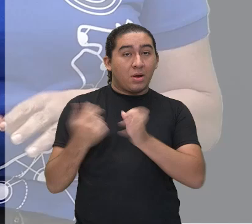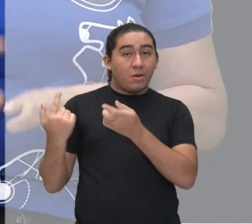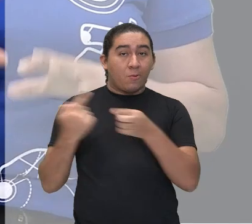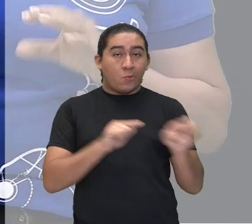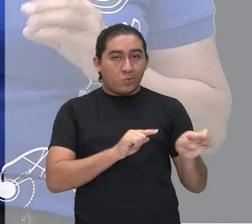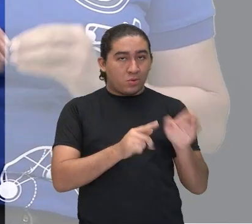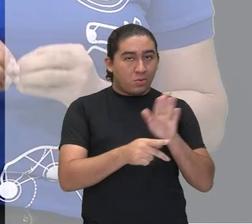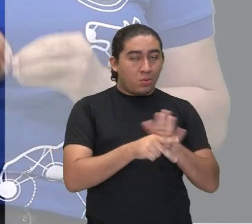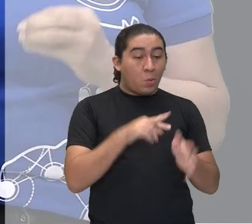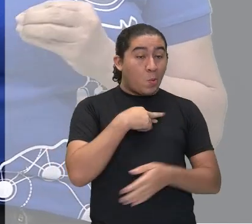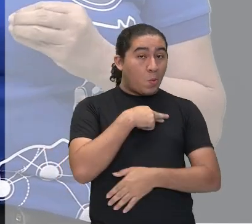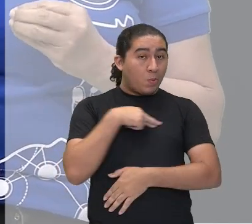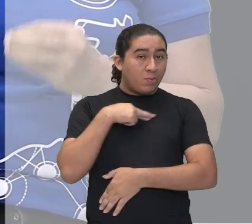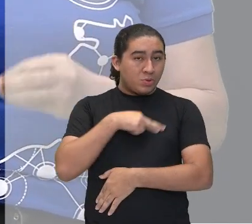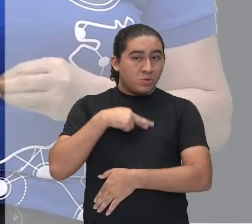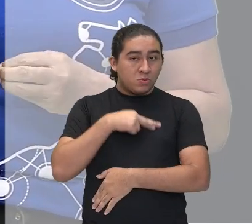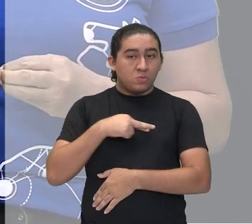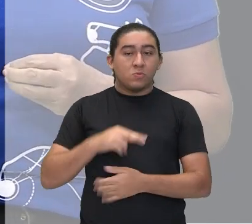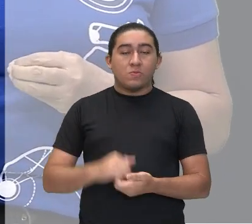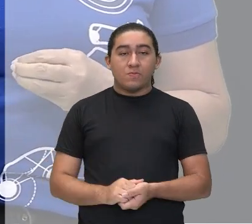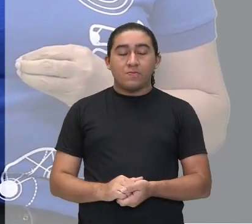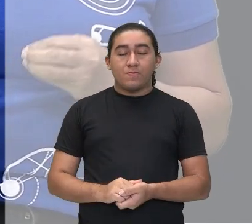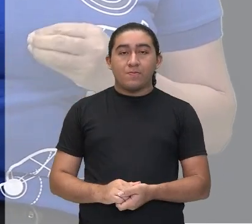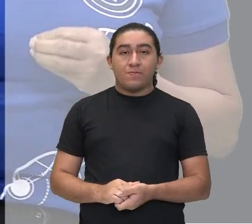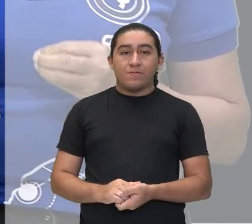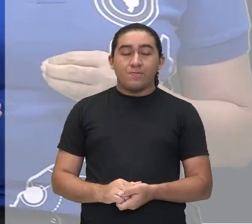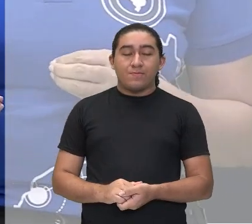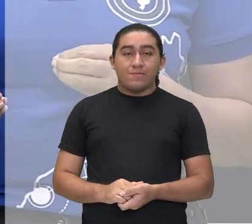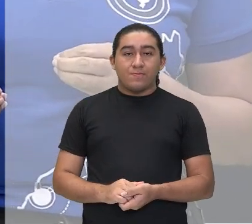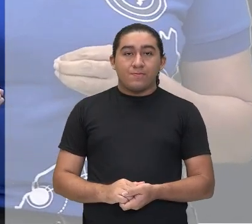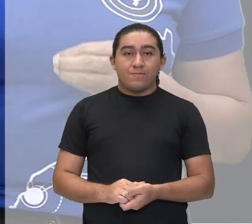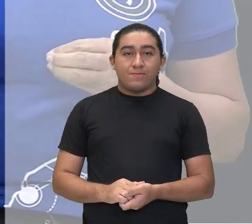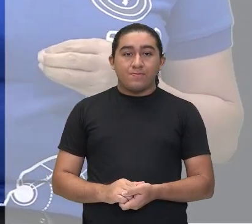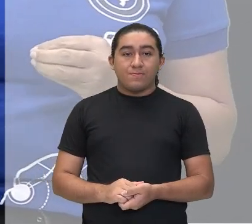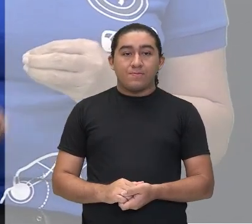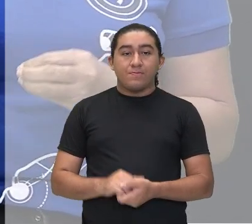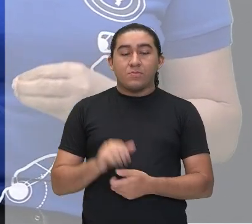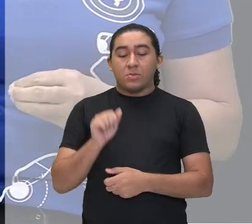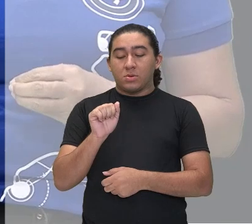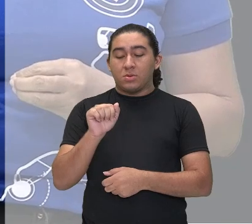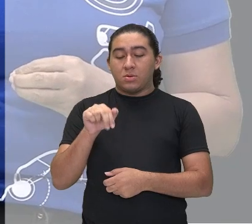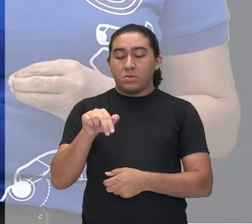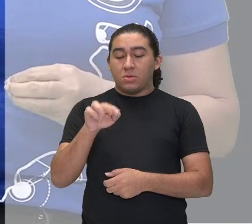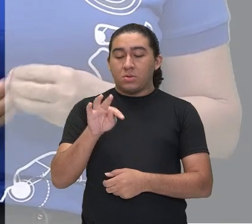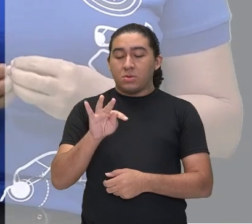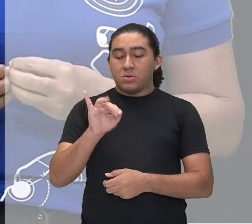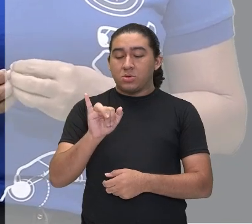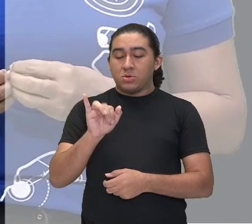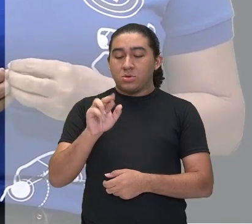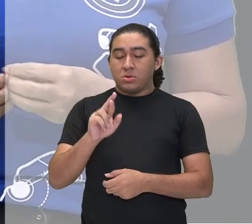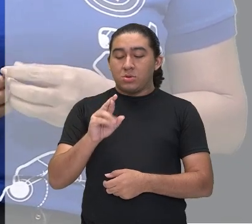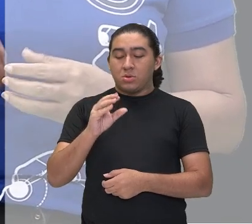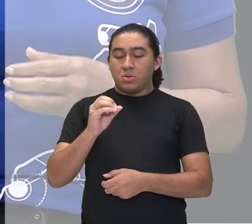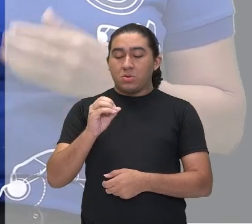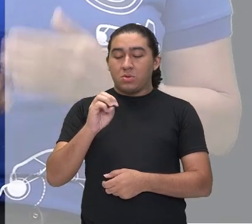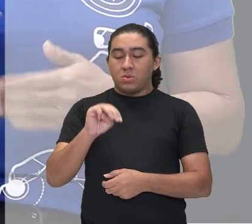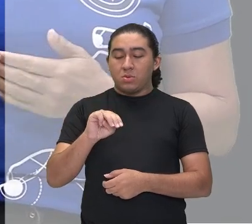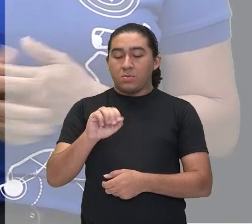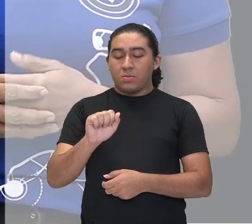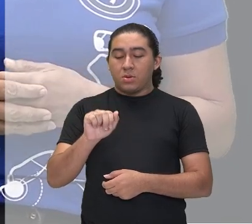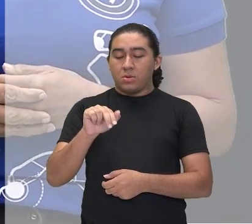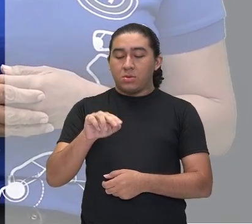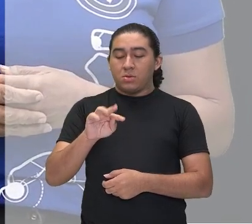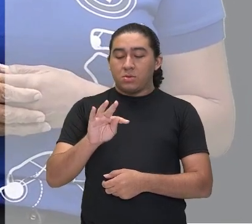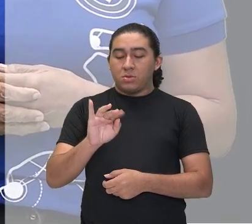antirromânticas. Quando eu falo em antirromânticas, eu quero dizer que são contra o romantismo. E quais